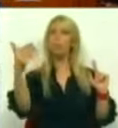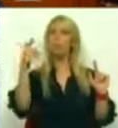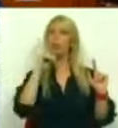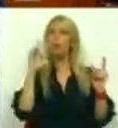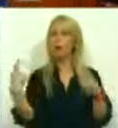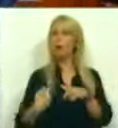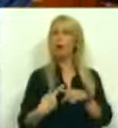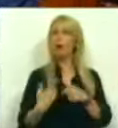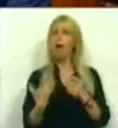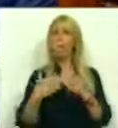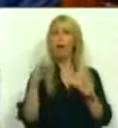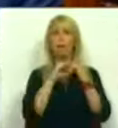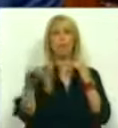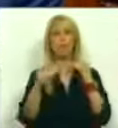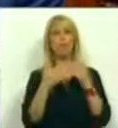e sustentada.